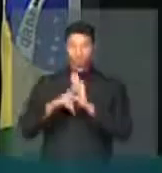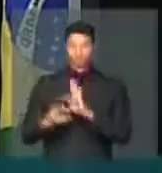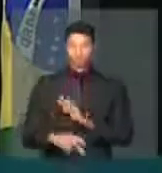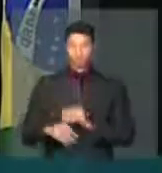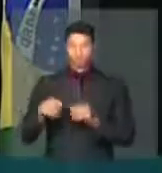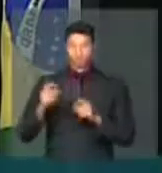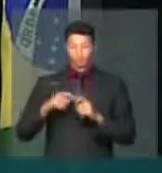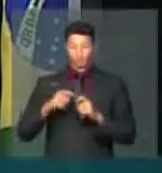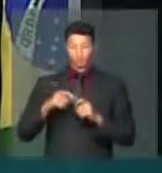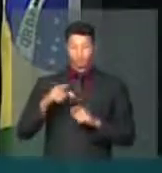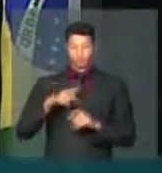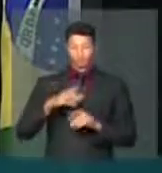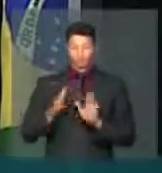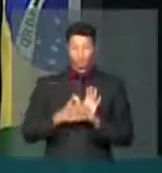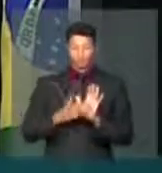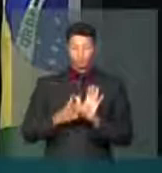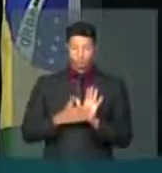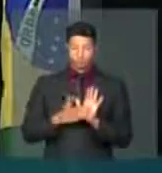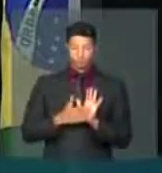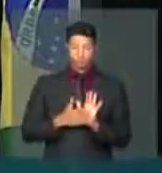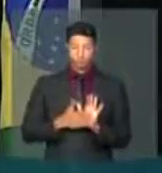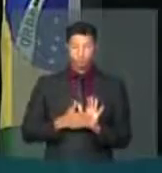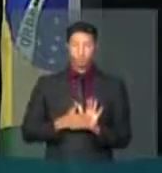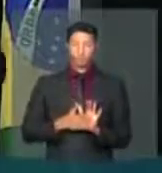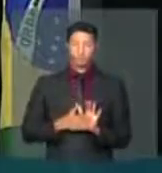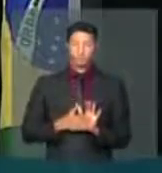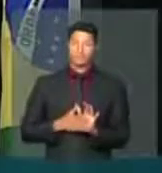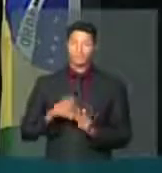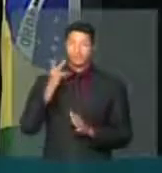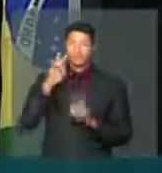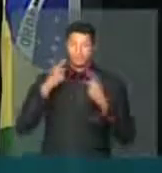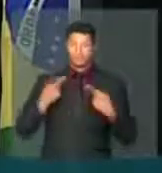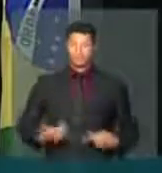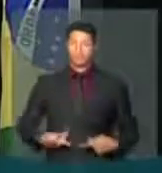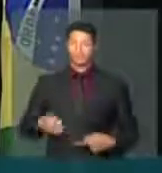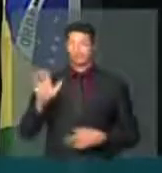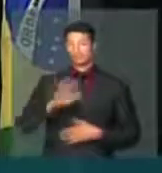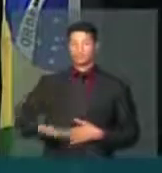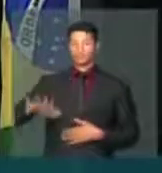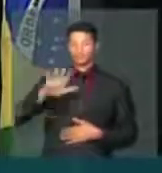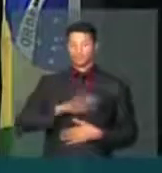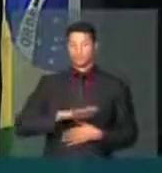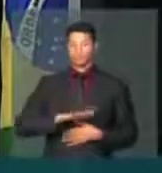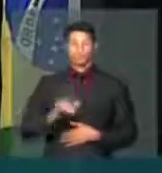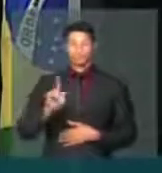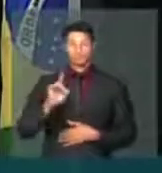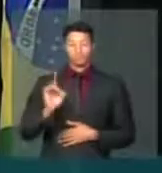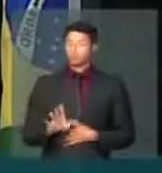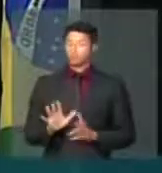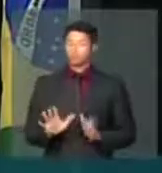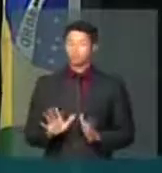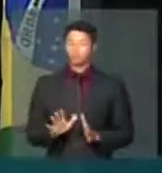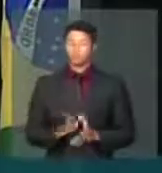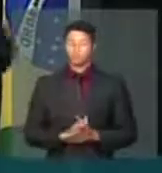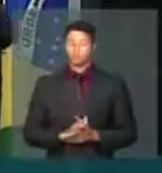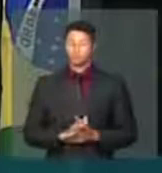da medicina que tem proporcionado ao ser humano de uma forma geral, não apenas